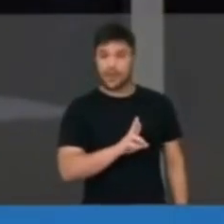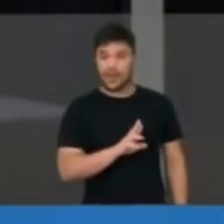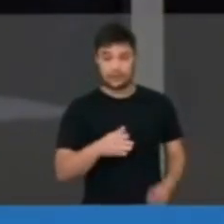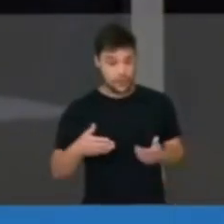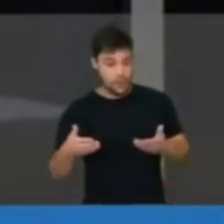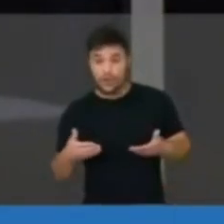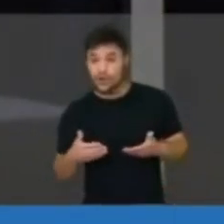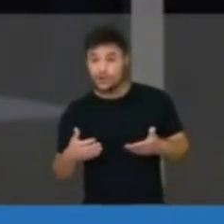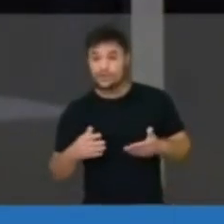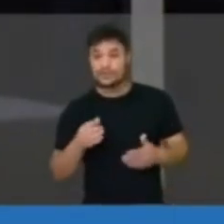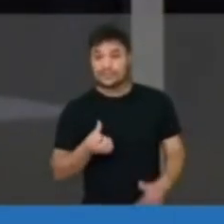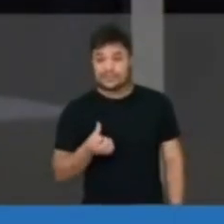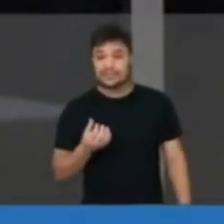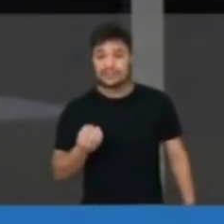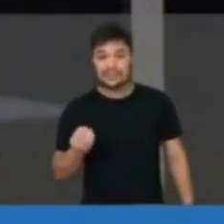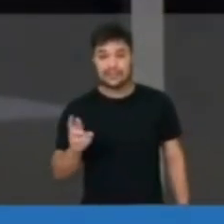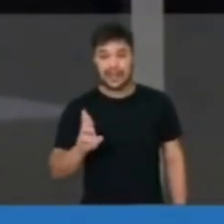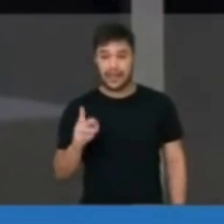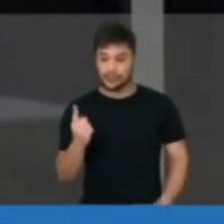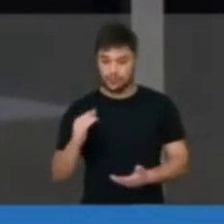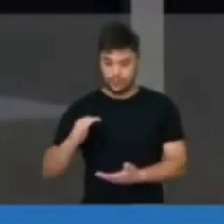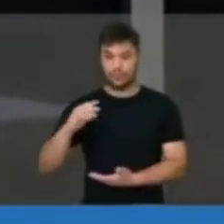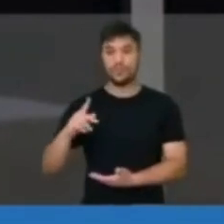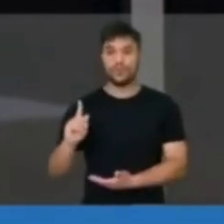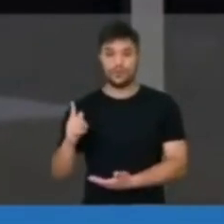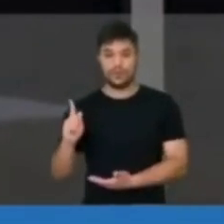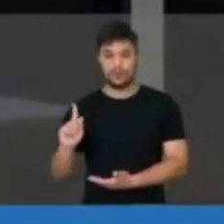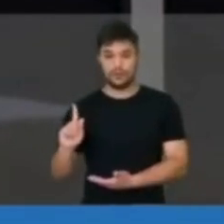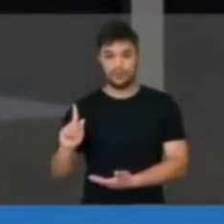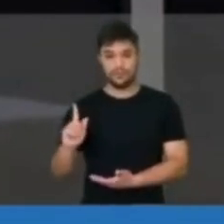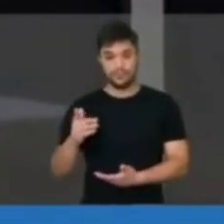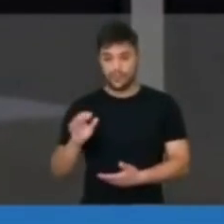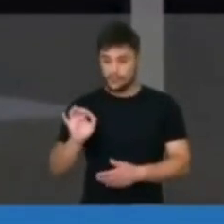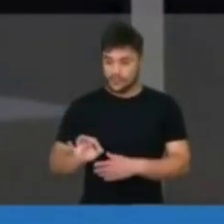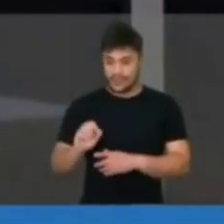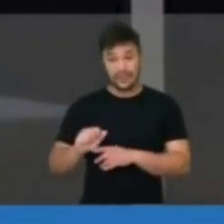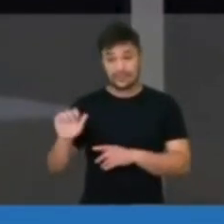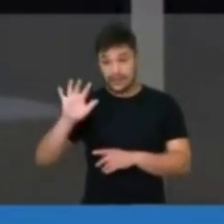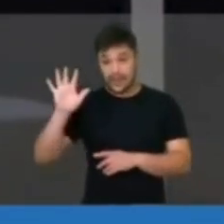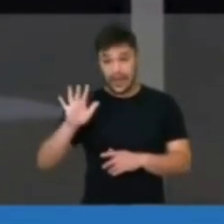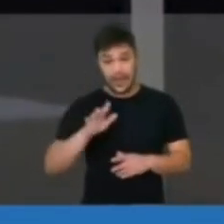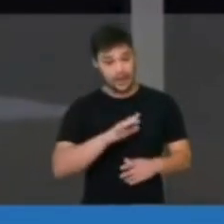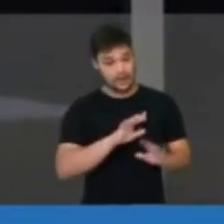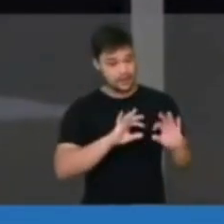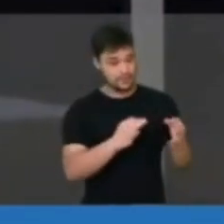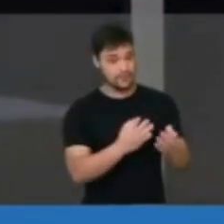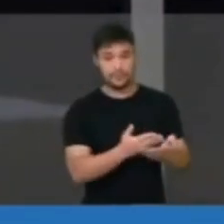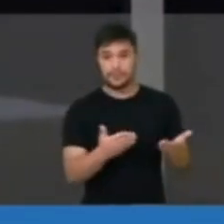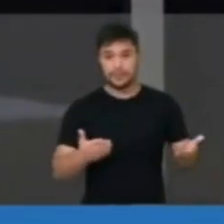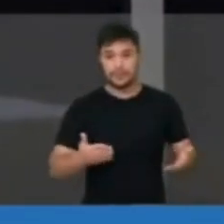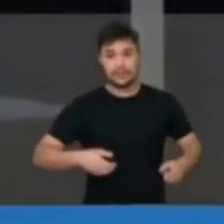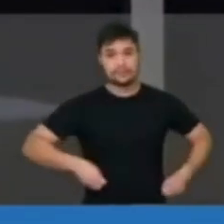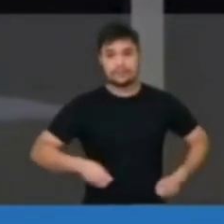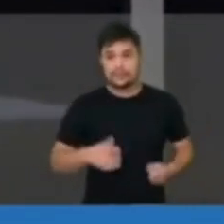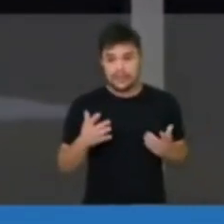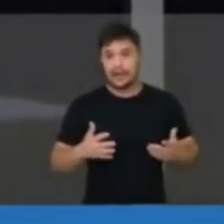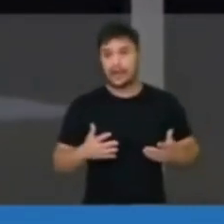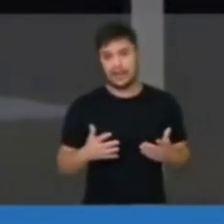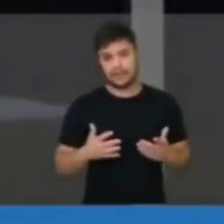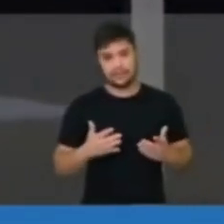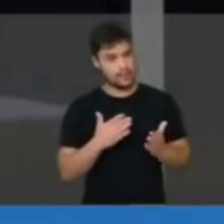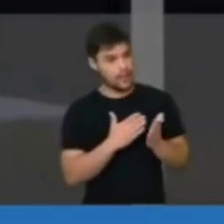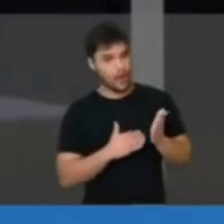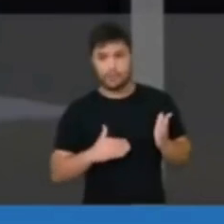hoje está R$60 o quilo. É a inflação que bate na porta do povo brasileiro. É os gastos públicos que dispararam